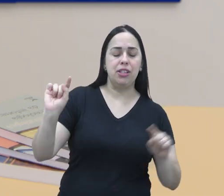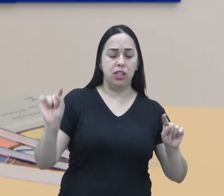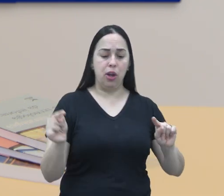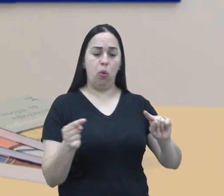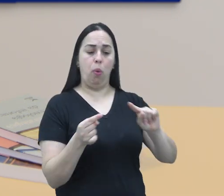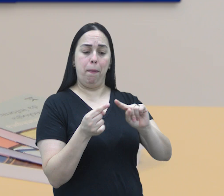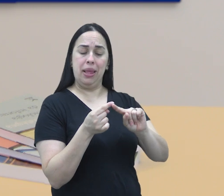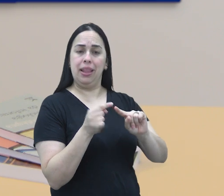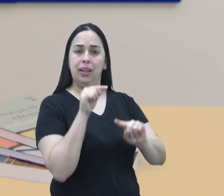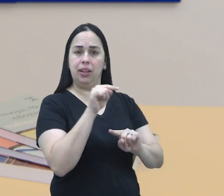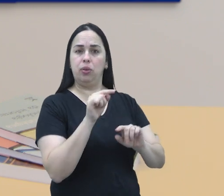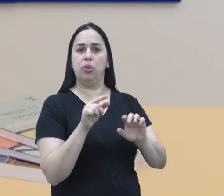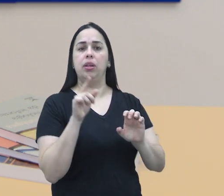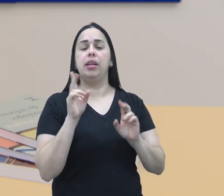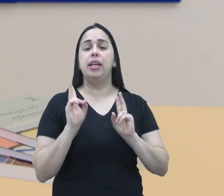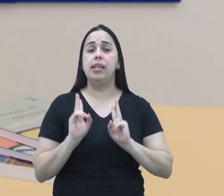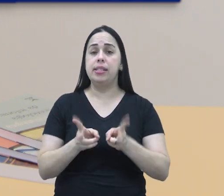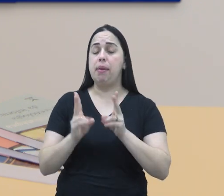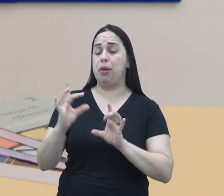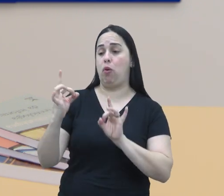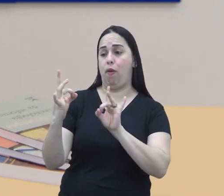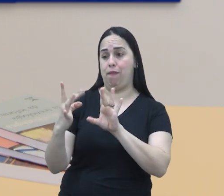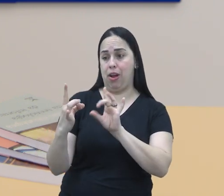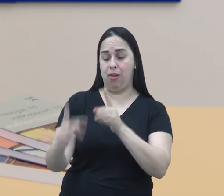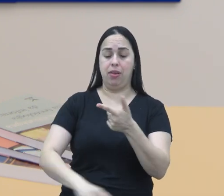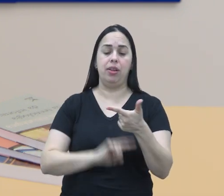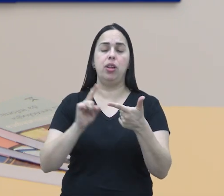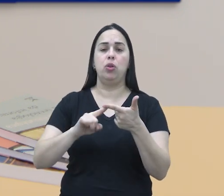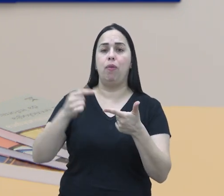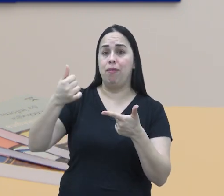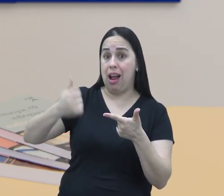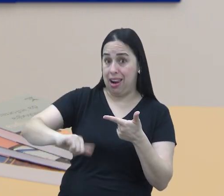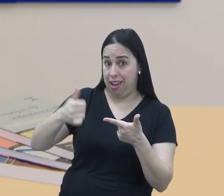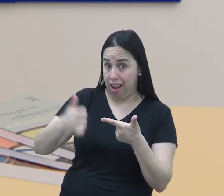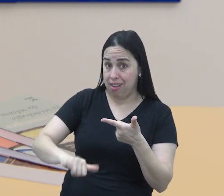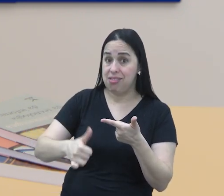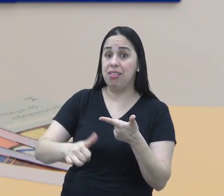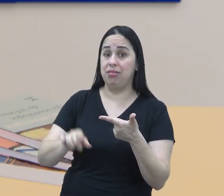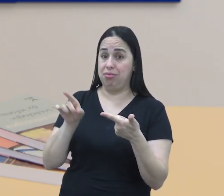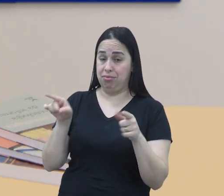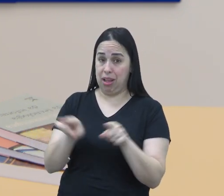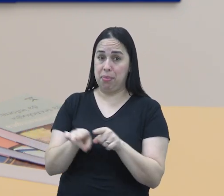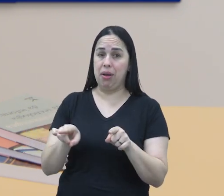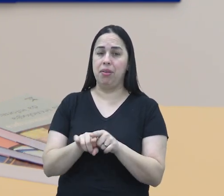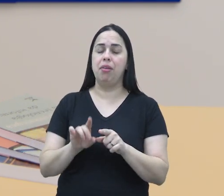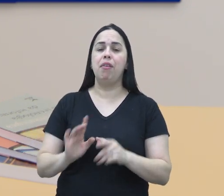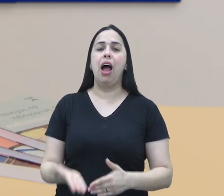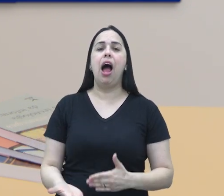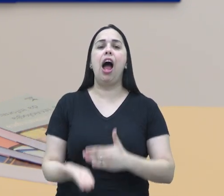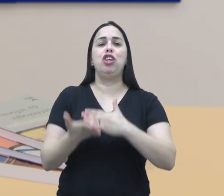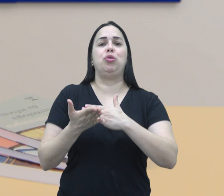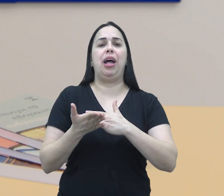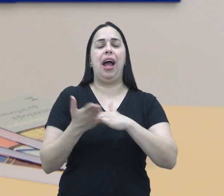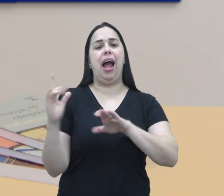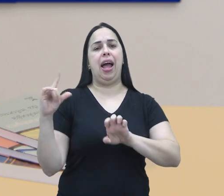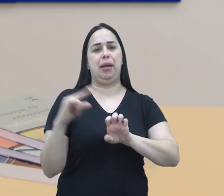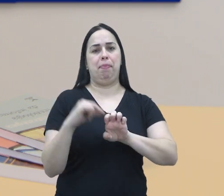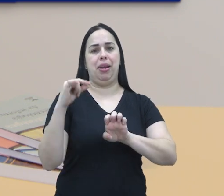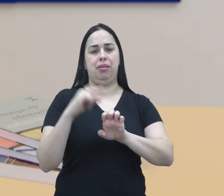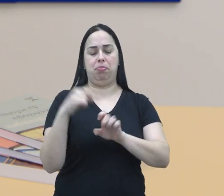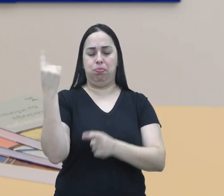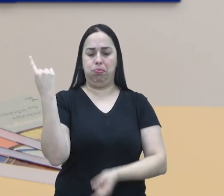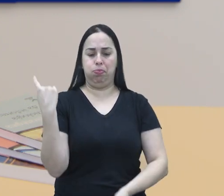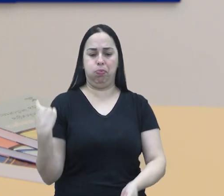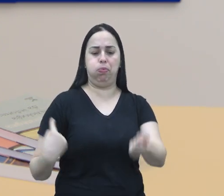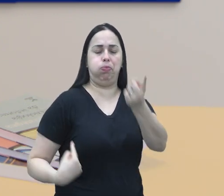se tem aderência. Feedback contínuo, avaliação no caminho e isso vai dar para você um maior poder